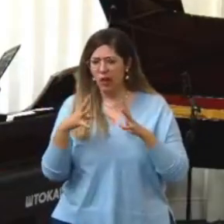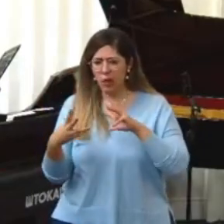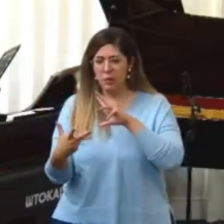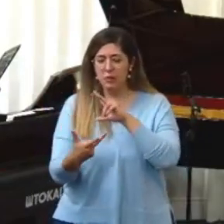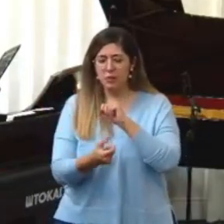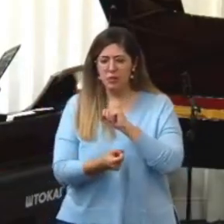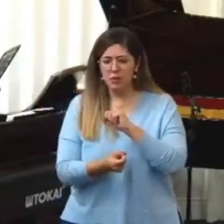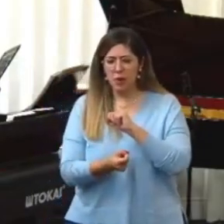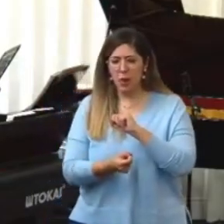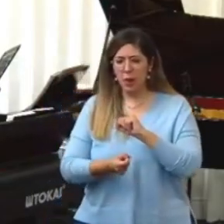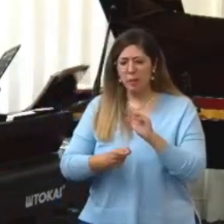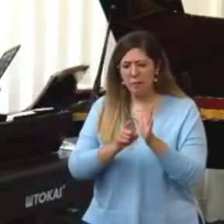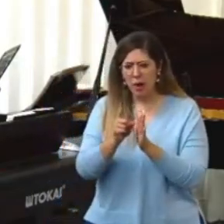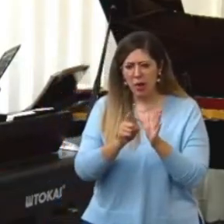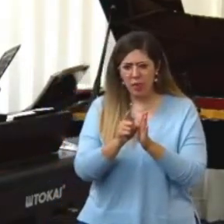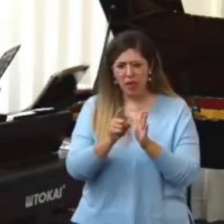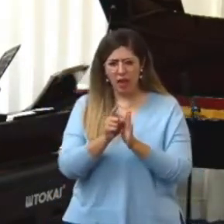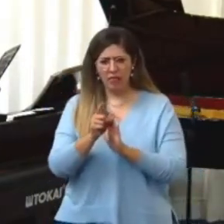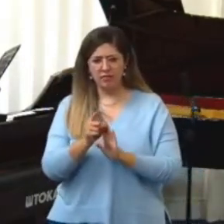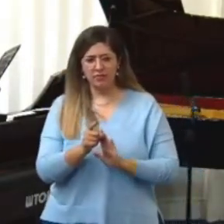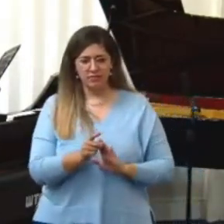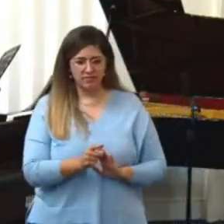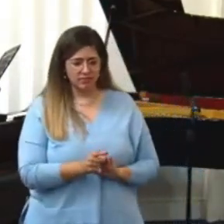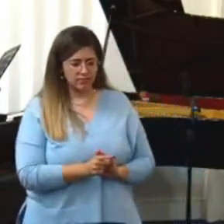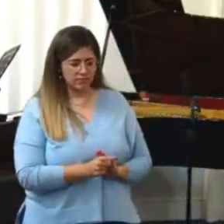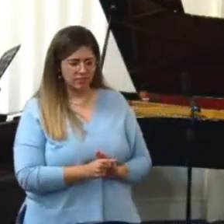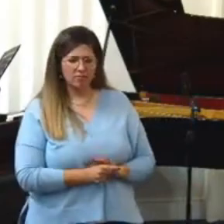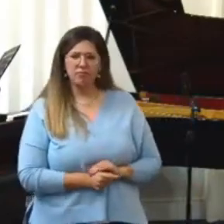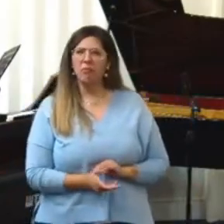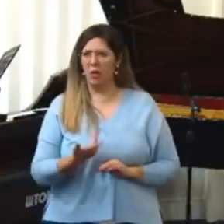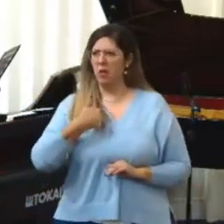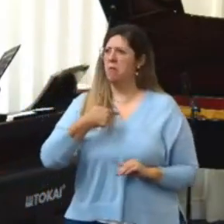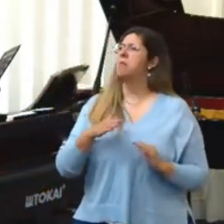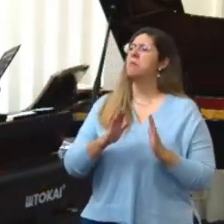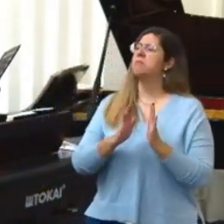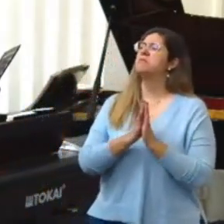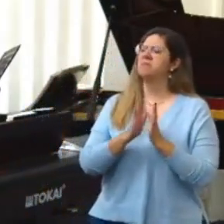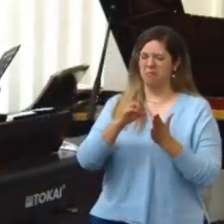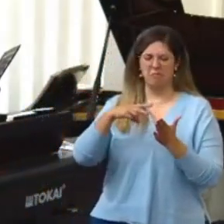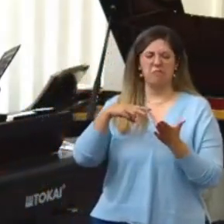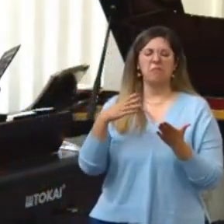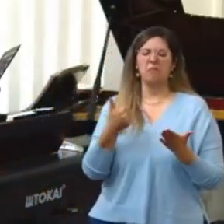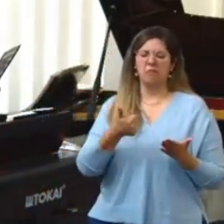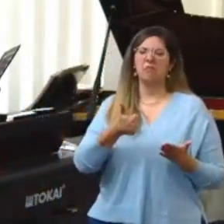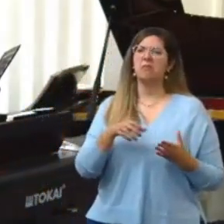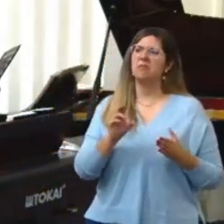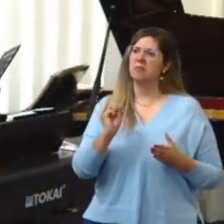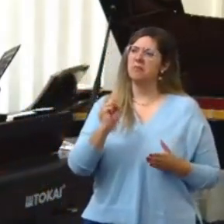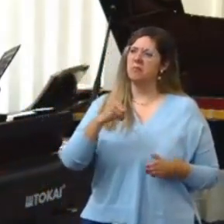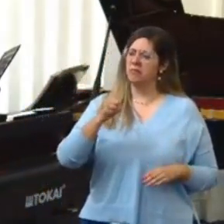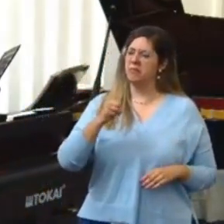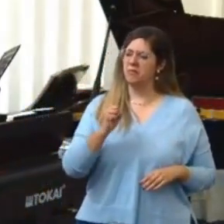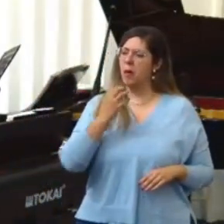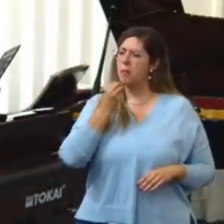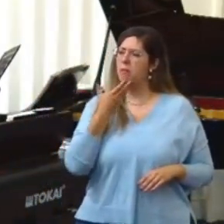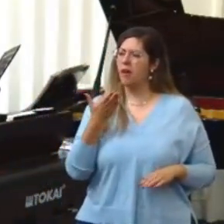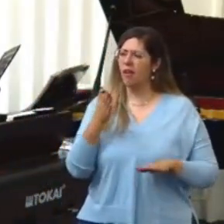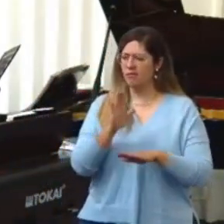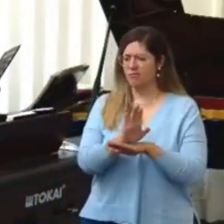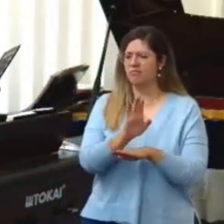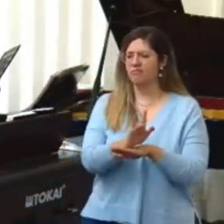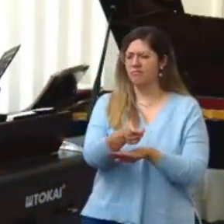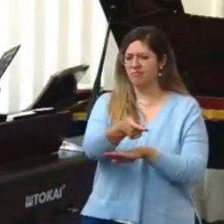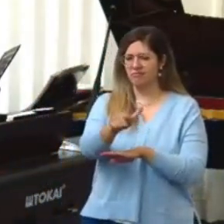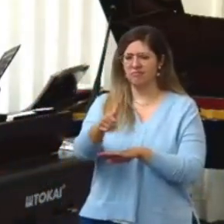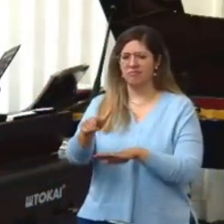nos perguntarem: você ora? Claro. Você lê as Escrituras? Claro que eu leio. Você faz o bem às pessoas? Claro. Você